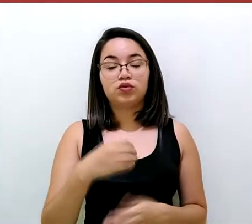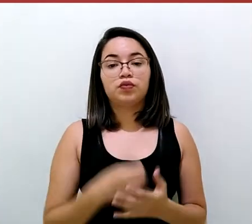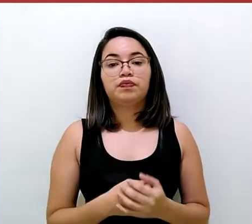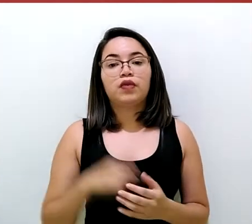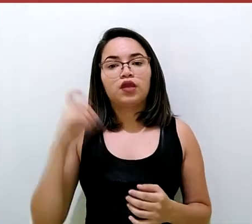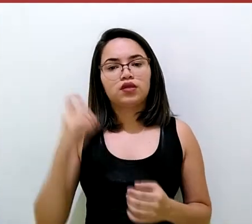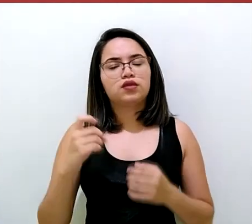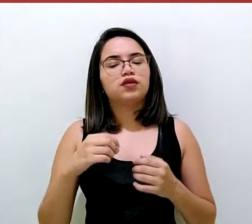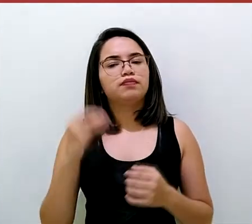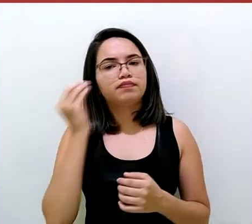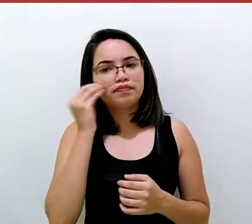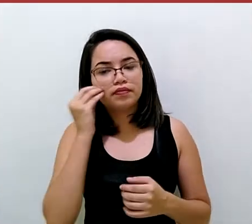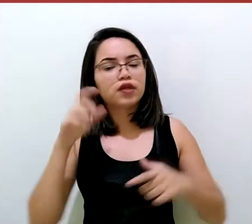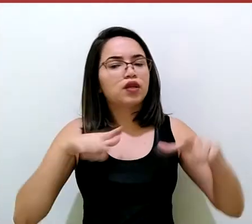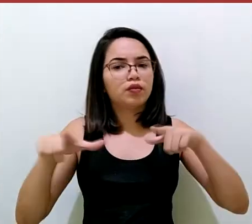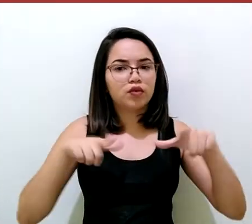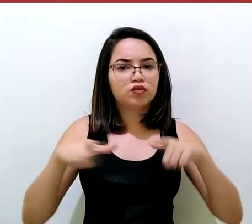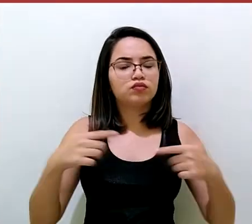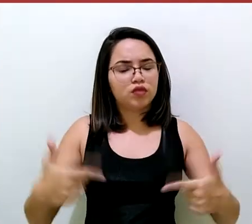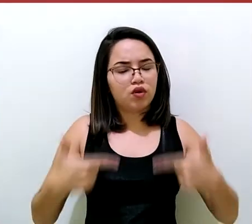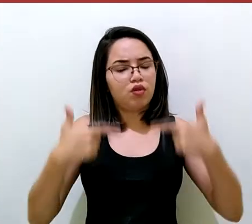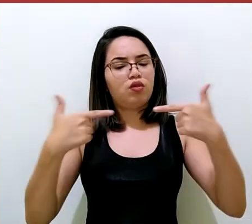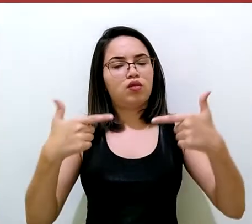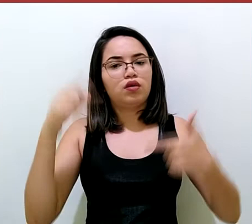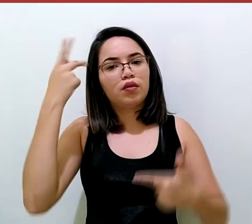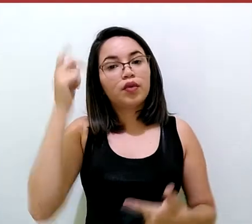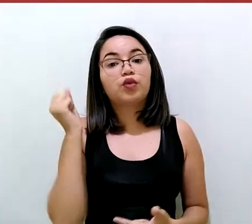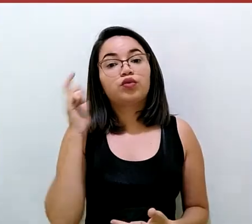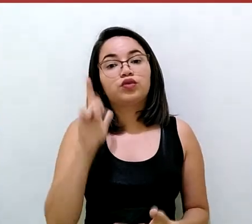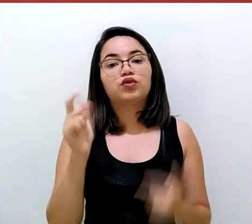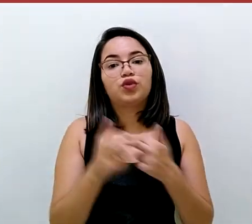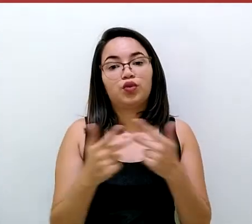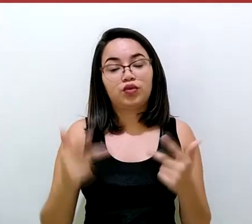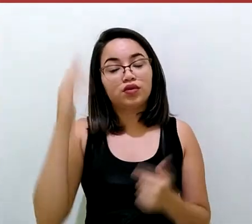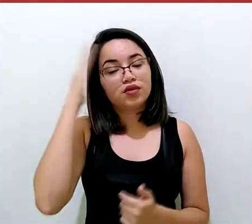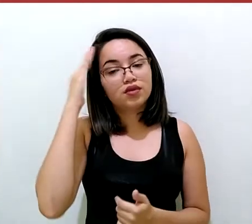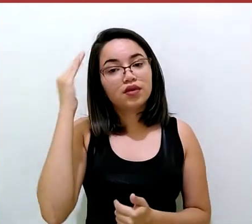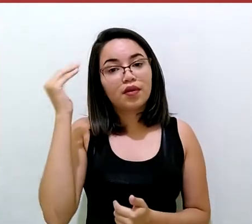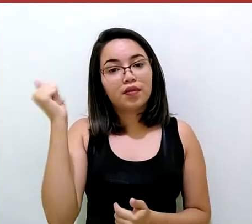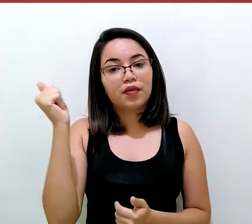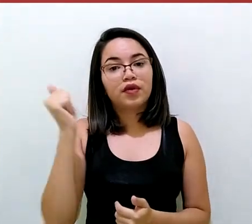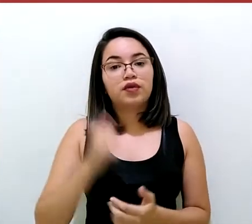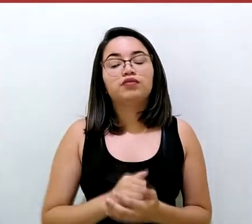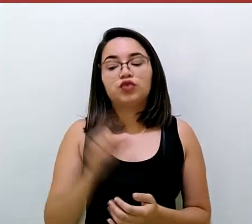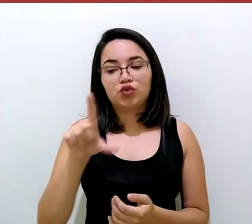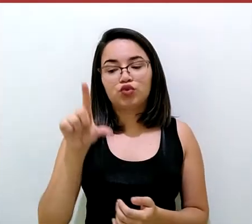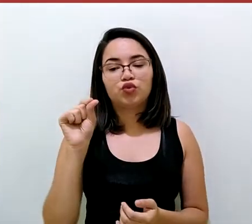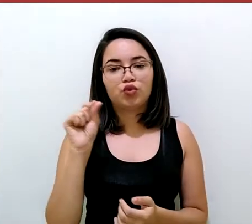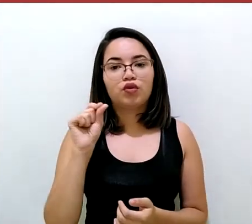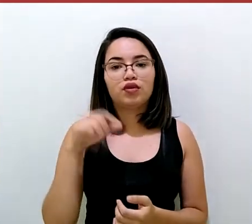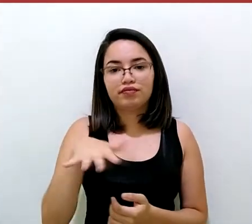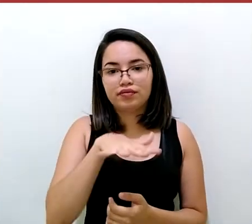serem diligentes, serem trabalhadores e a lutarem para conquistar coisas e saber